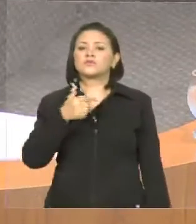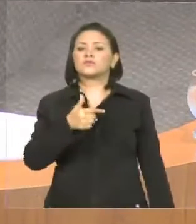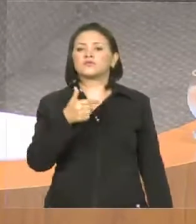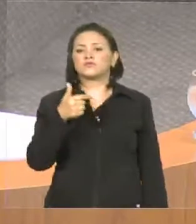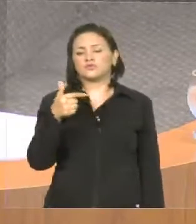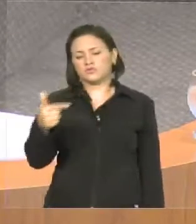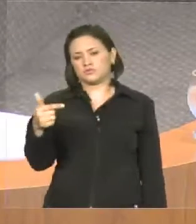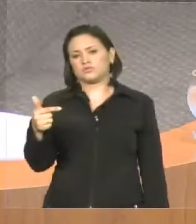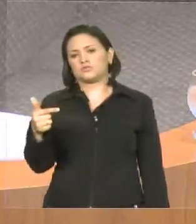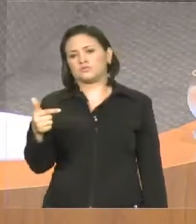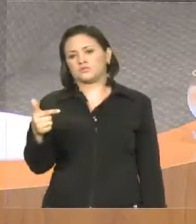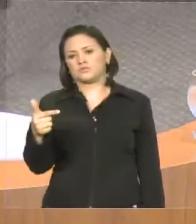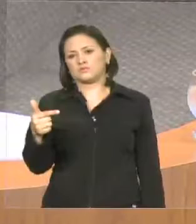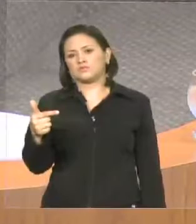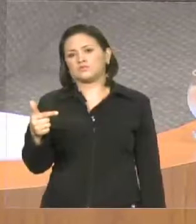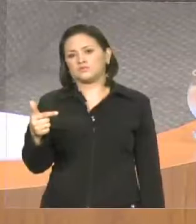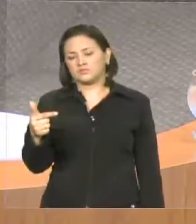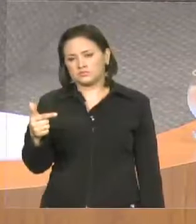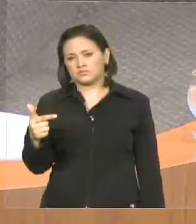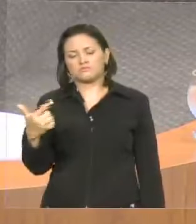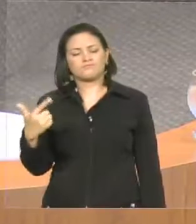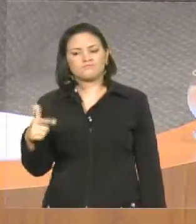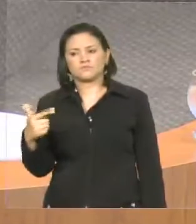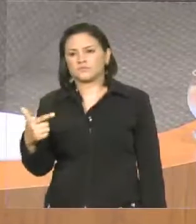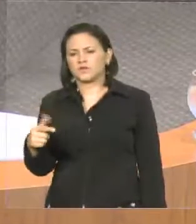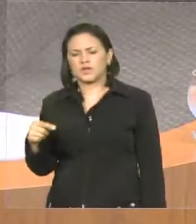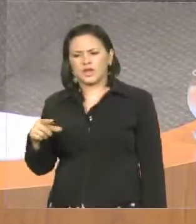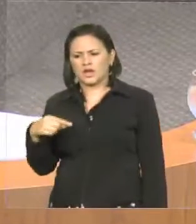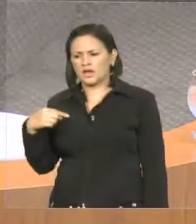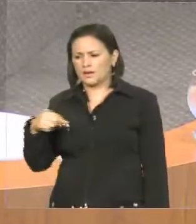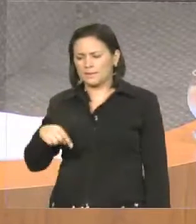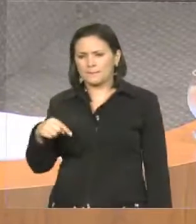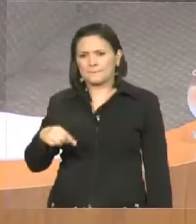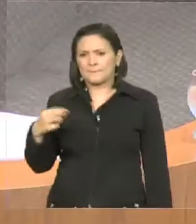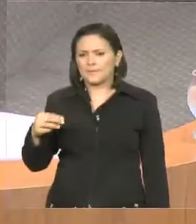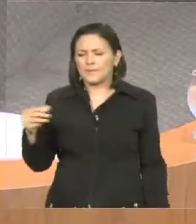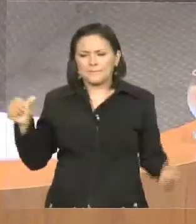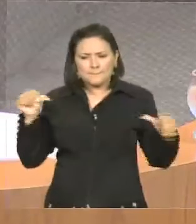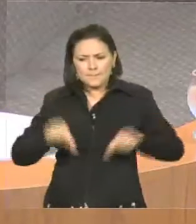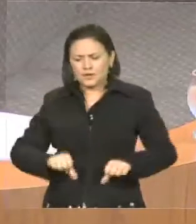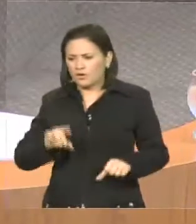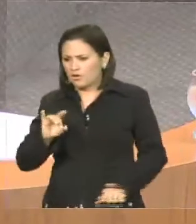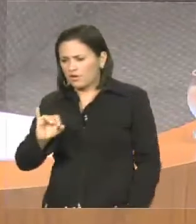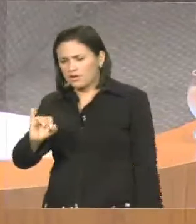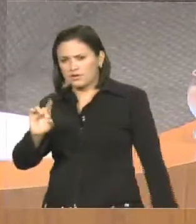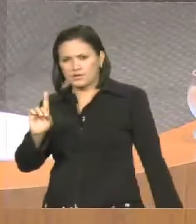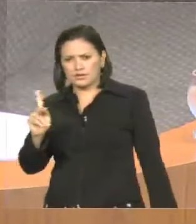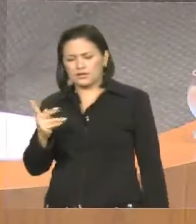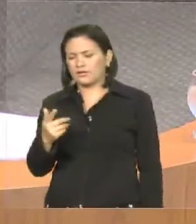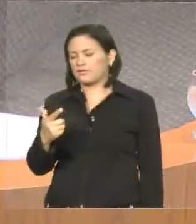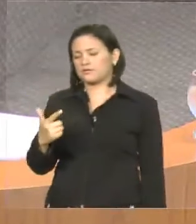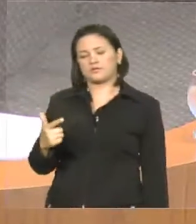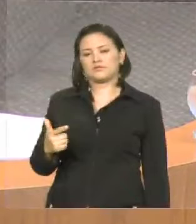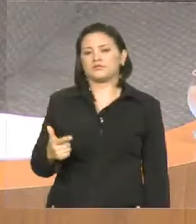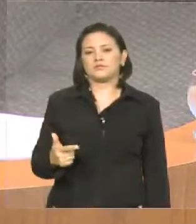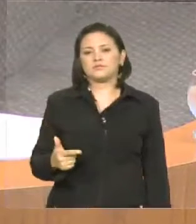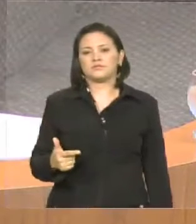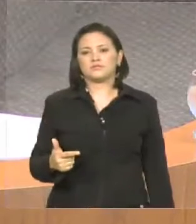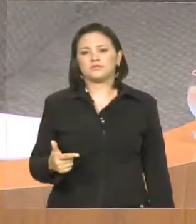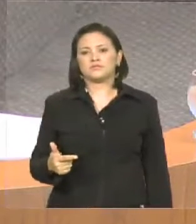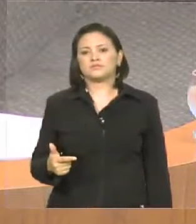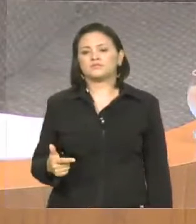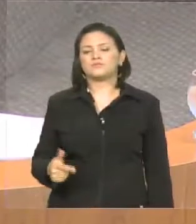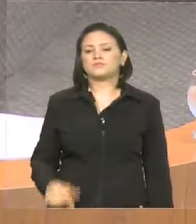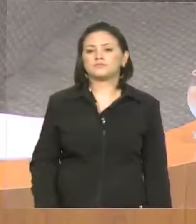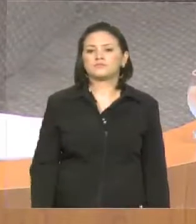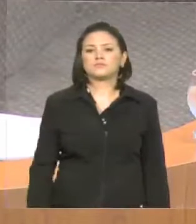Ou seja, não temos mais o estigma de ser o pior IDH do Brasil, somos o 22º. Me olhou aqui o grande